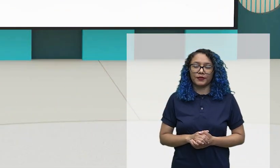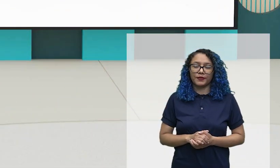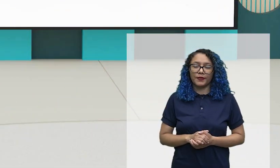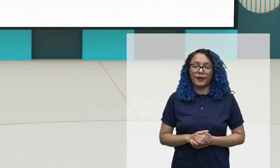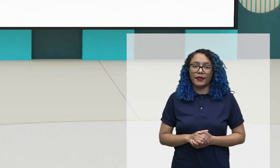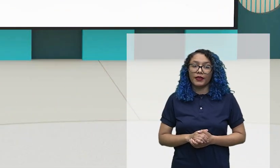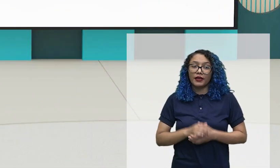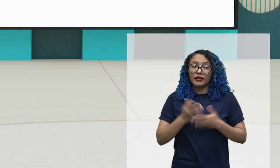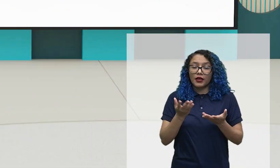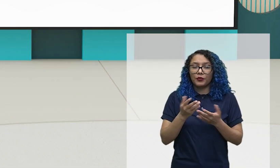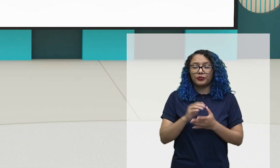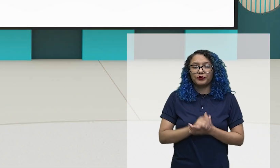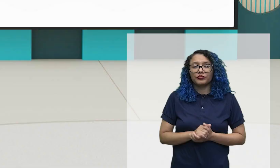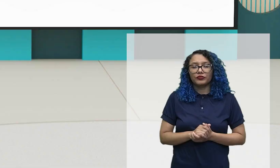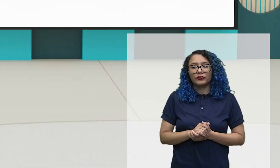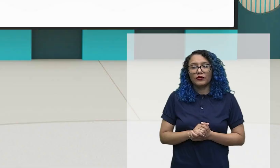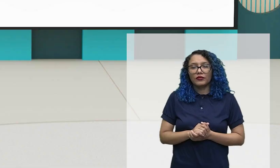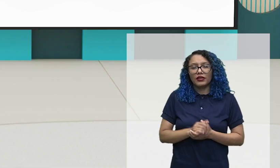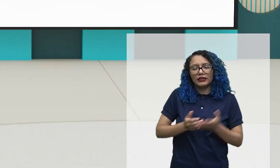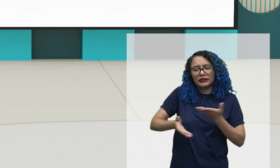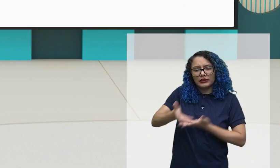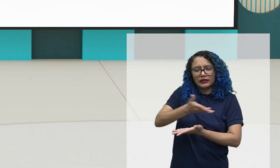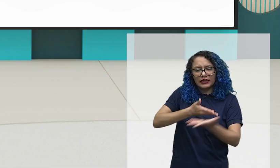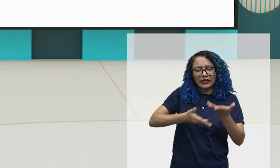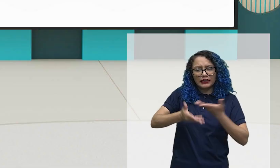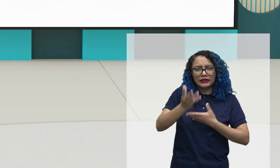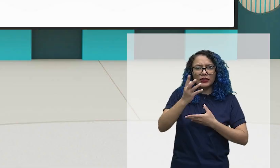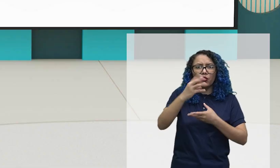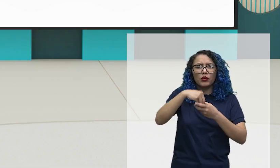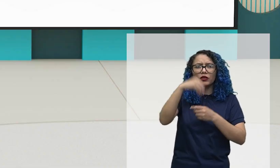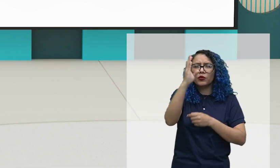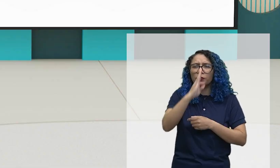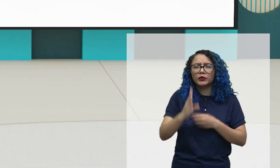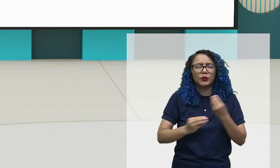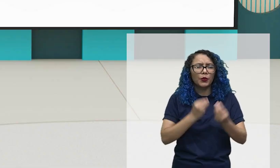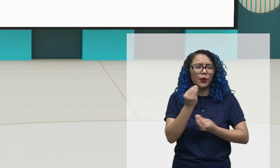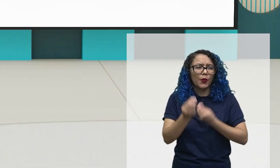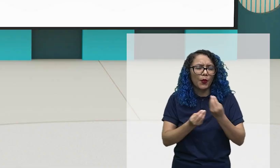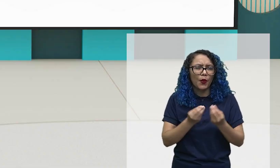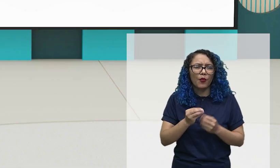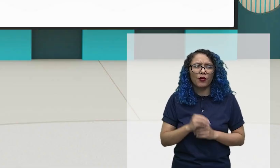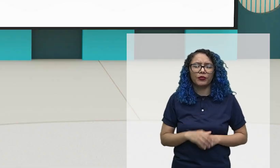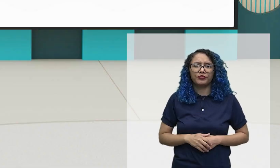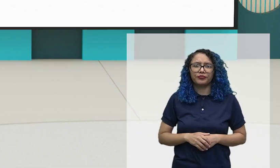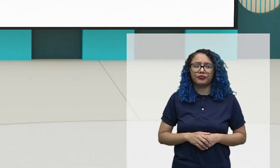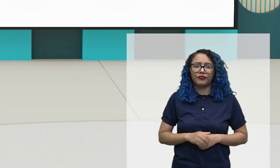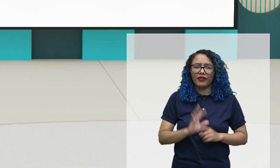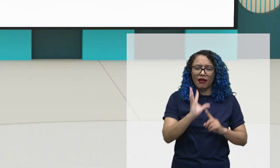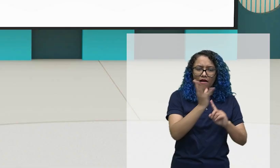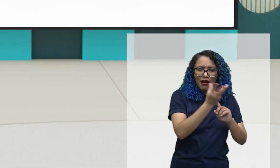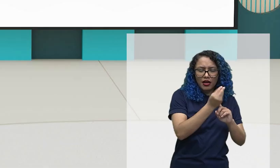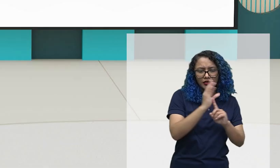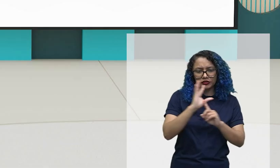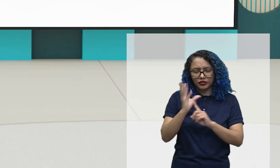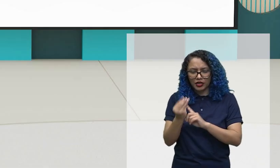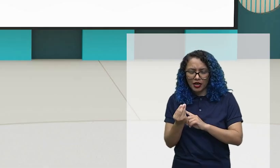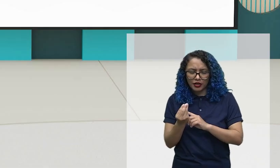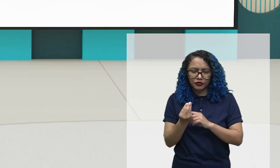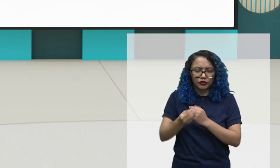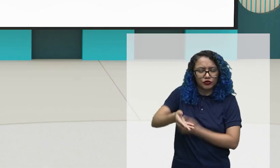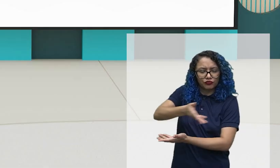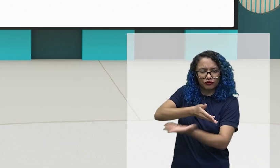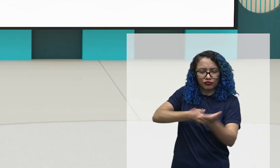Então, a gente vai conseguir perceber que quando falamos dessa interação, no Brasil, a interação entre